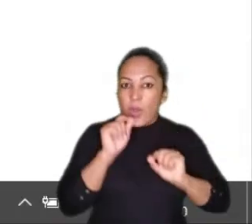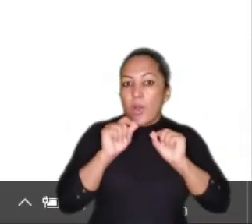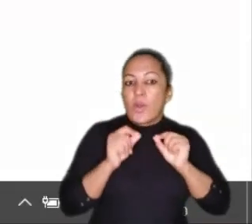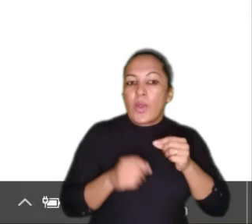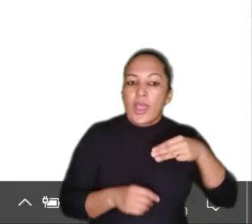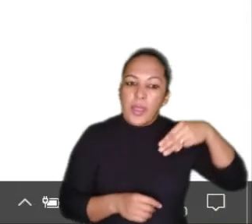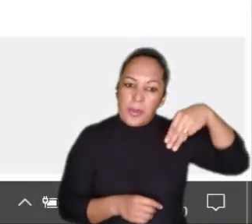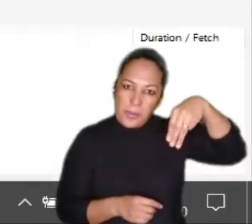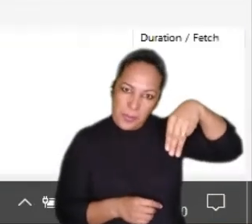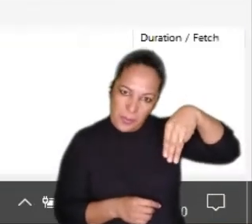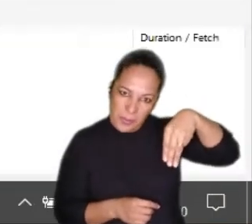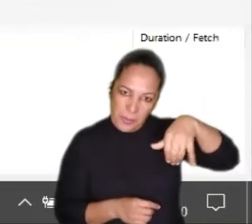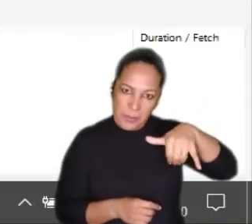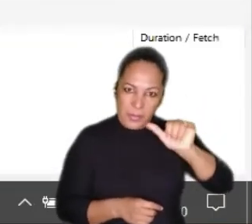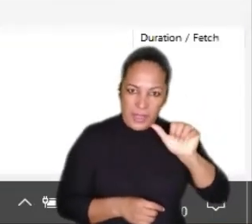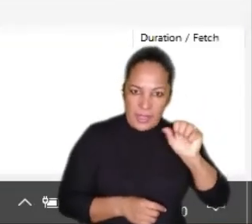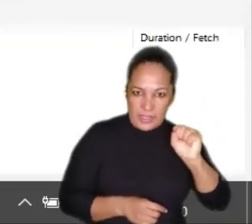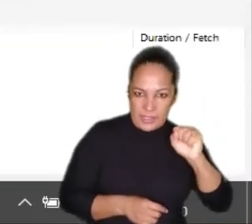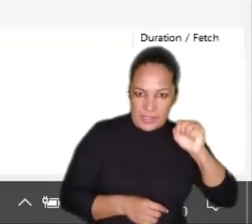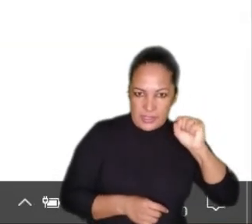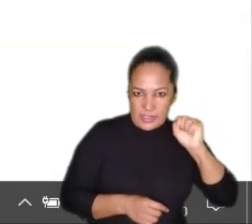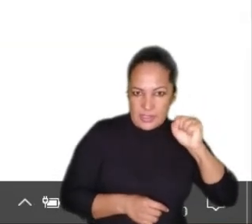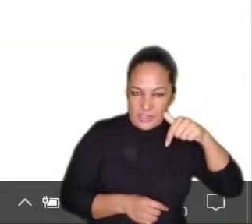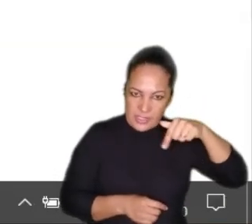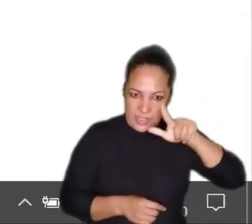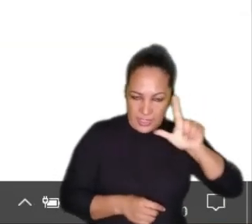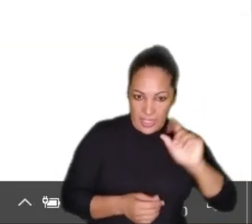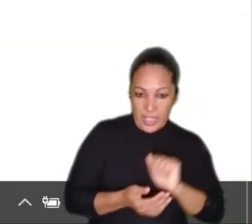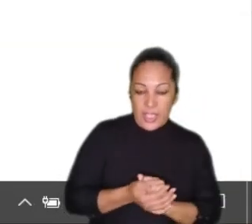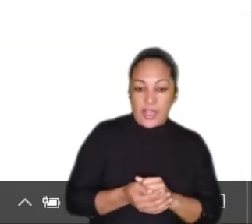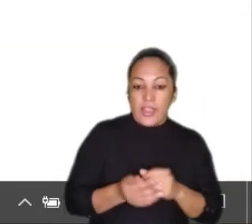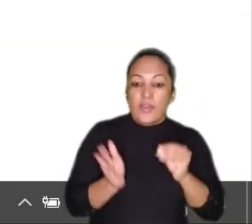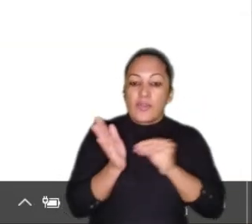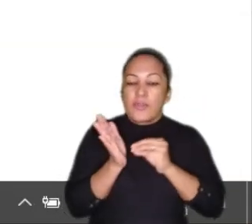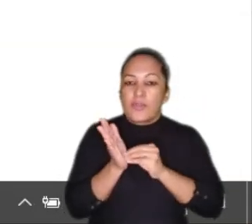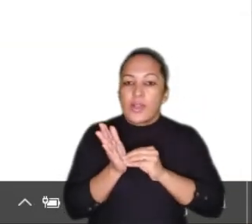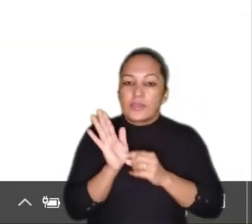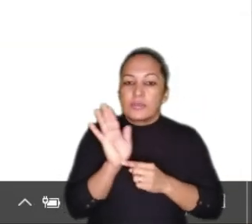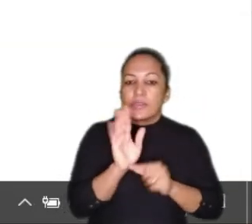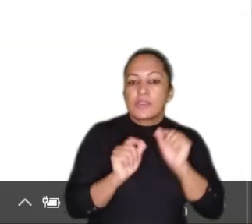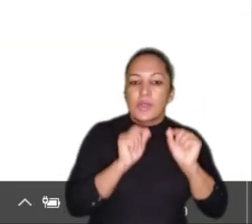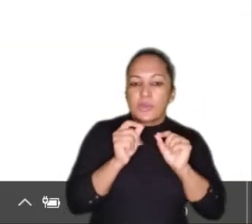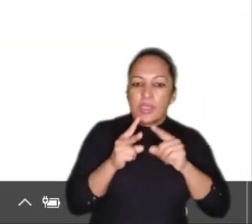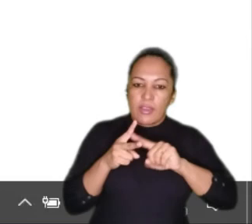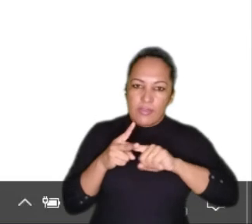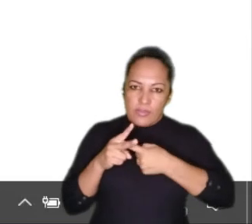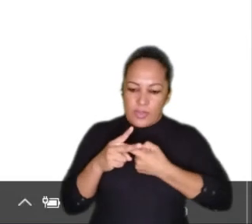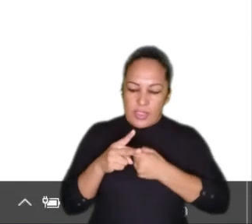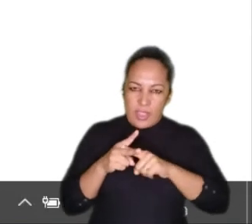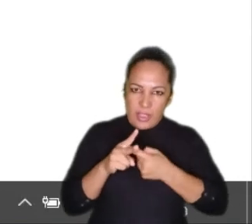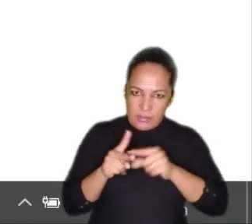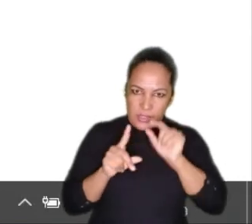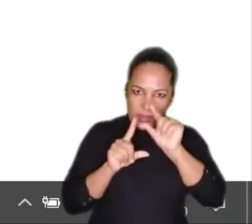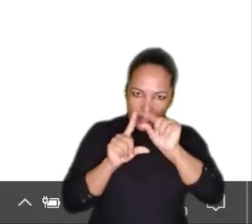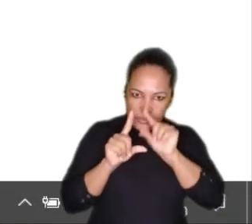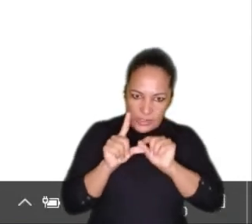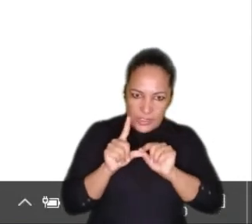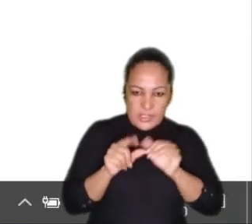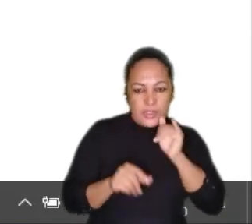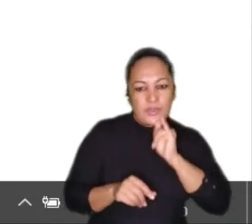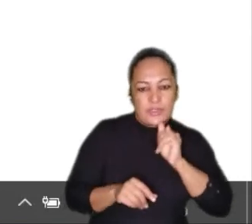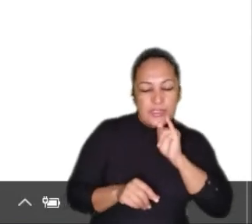é o MySQL. Do MySQL falta ainda mostrar a ferramenta de